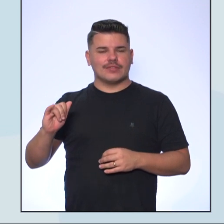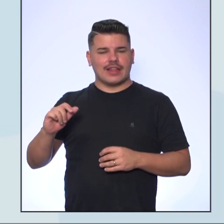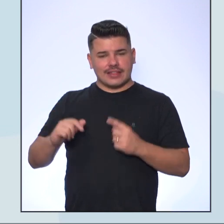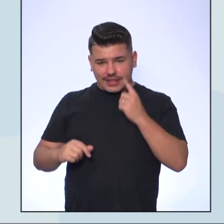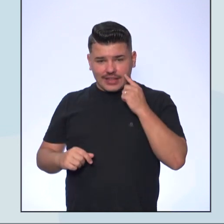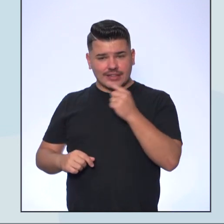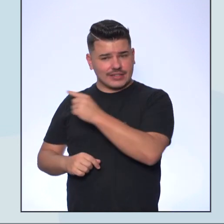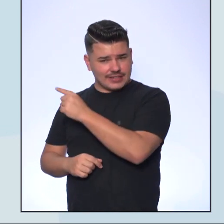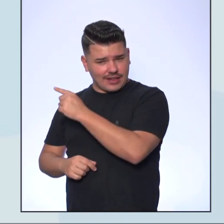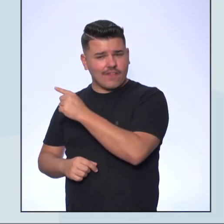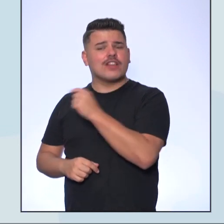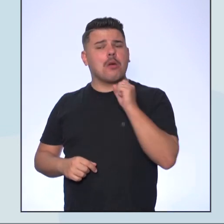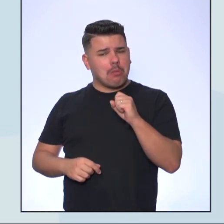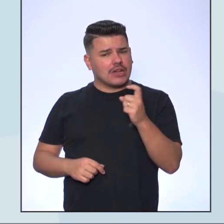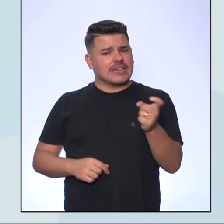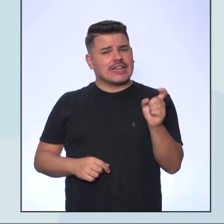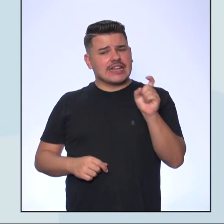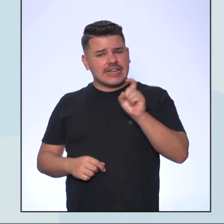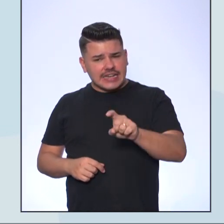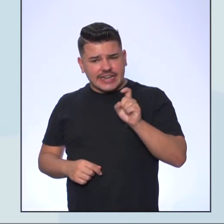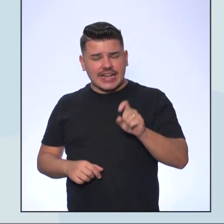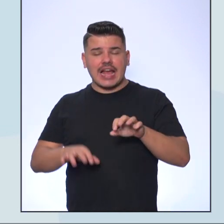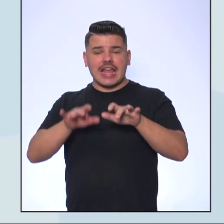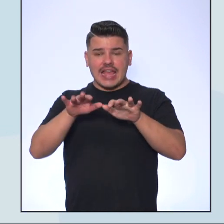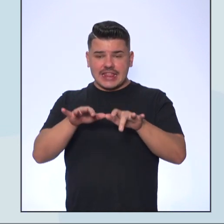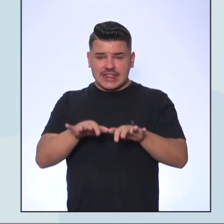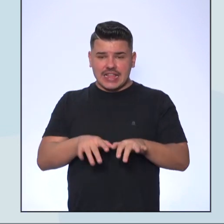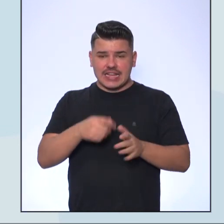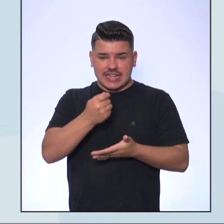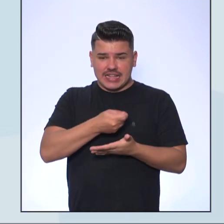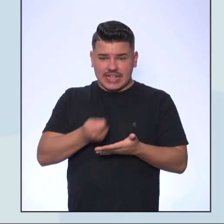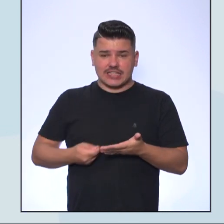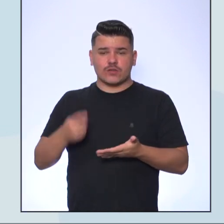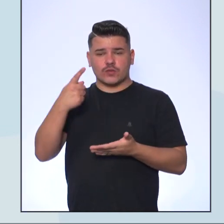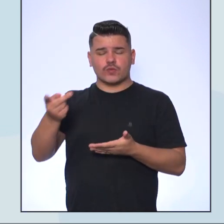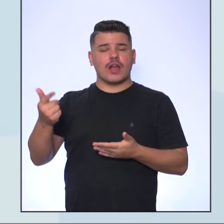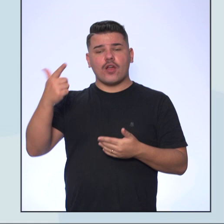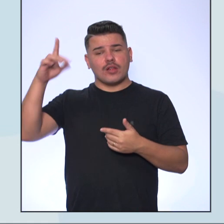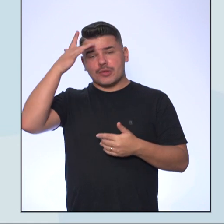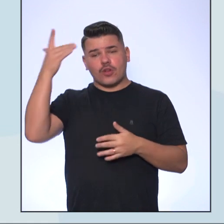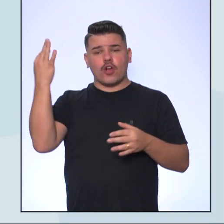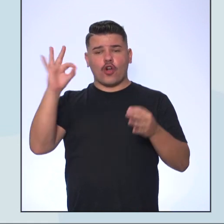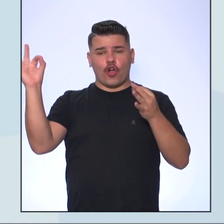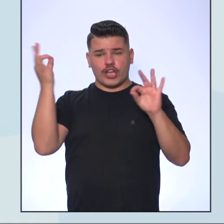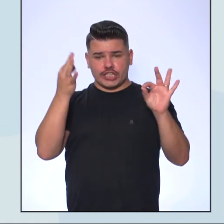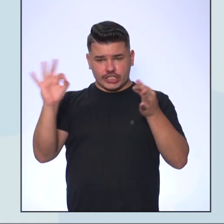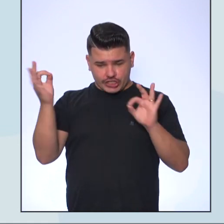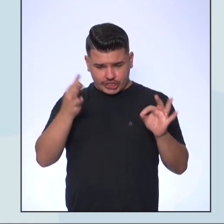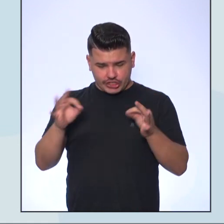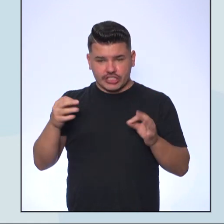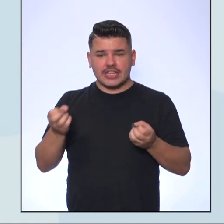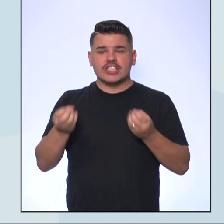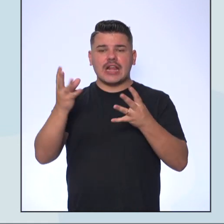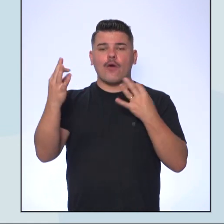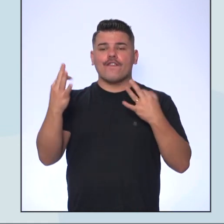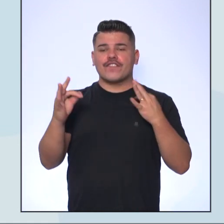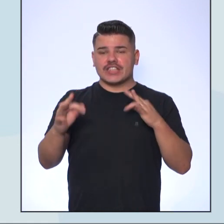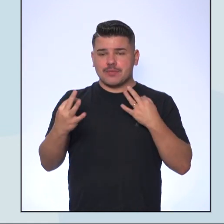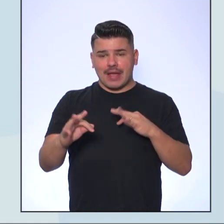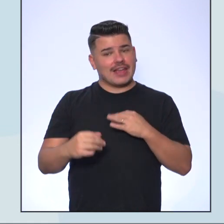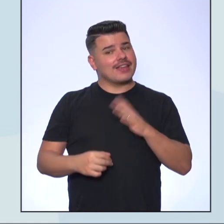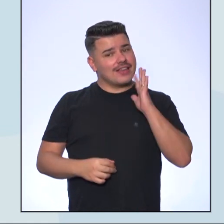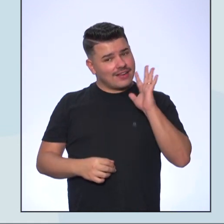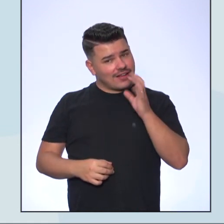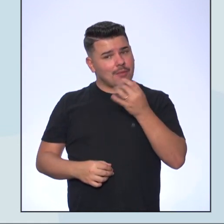www.letros.com.br, mandar a sua redação e ter ela corrigida com feedback. Isso é muito legal. Você